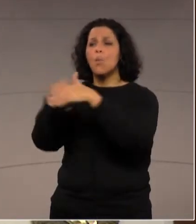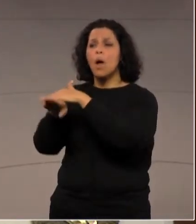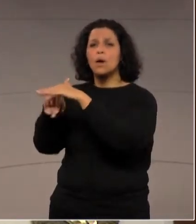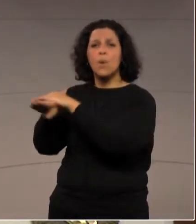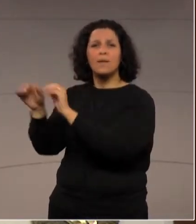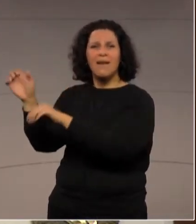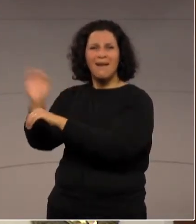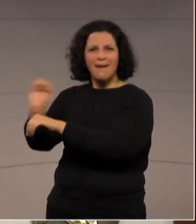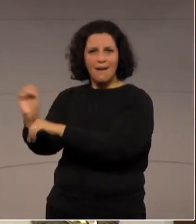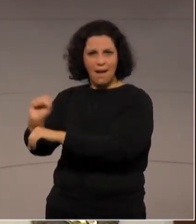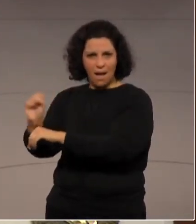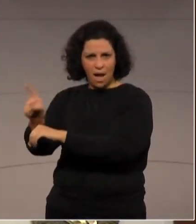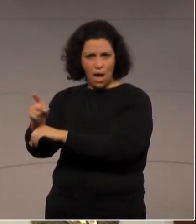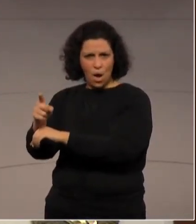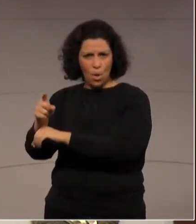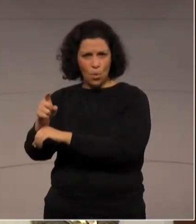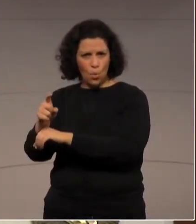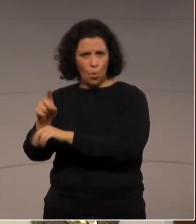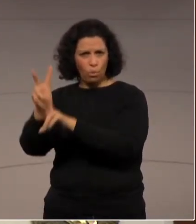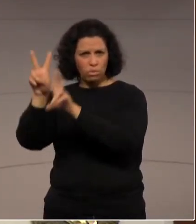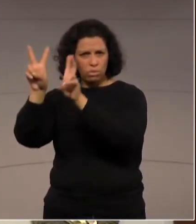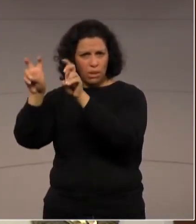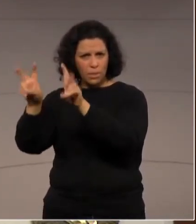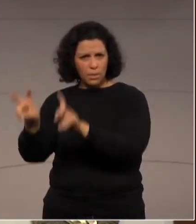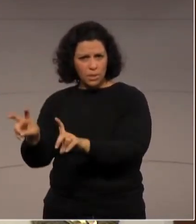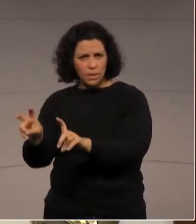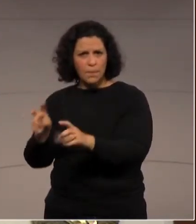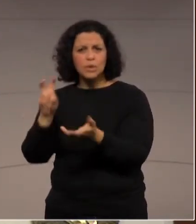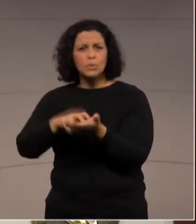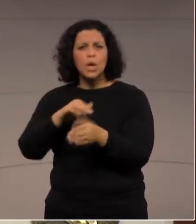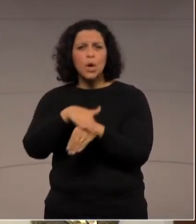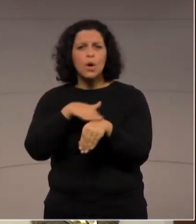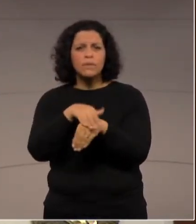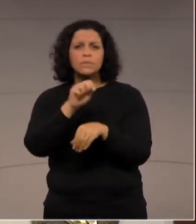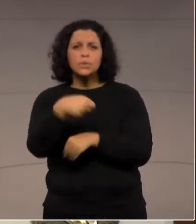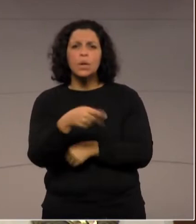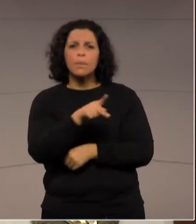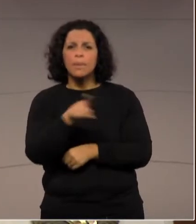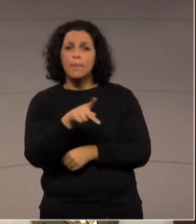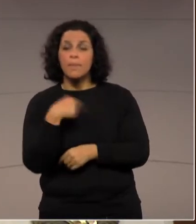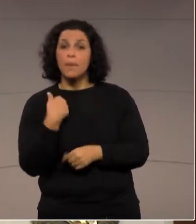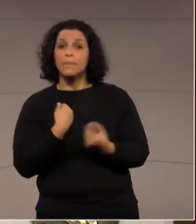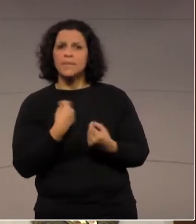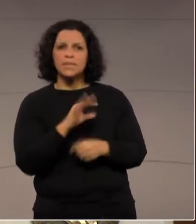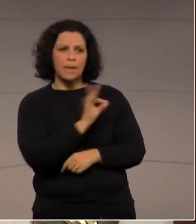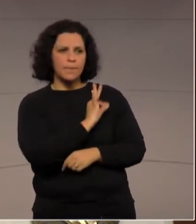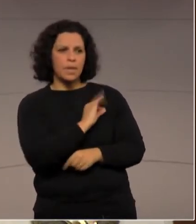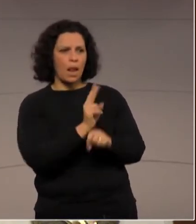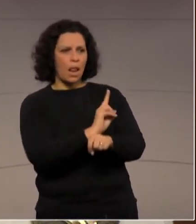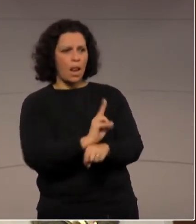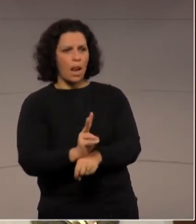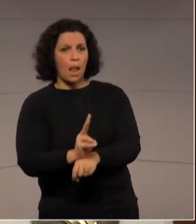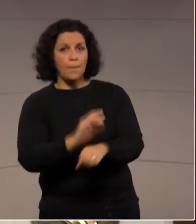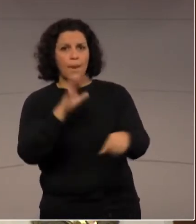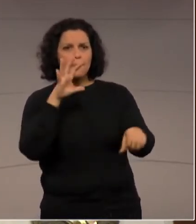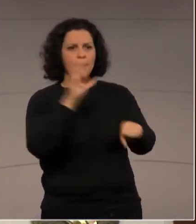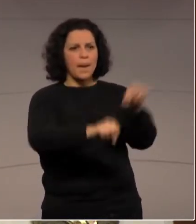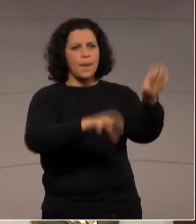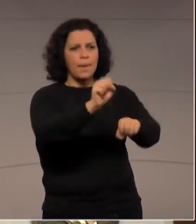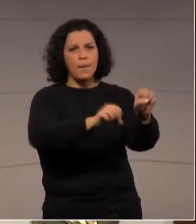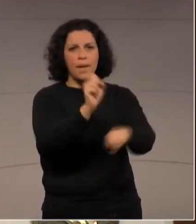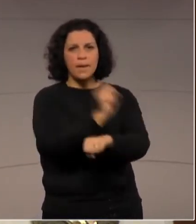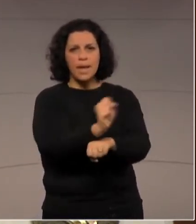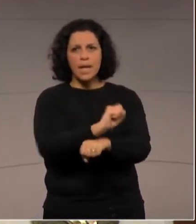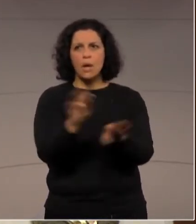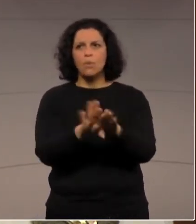dos temas apresentado de manhã nas ppp precisamos fazer mais blitz para aprender o maior número possível de veículo para